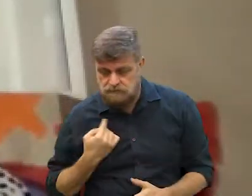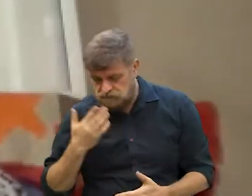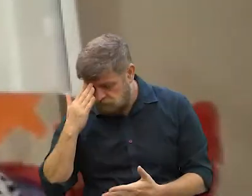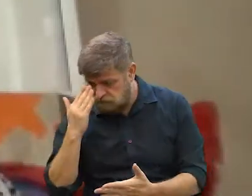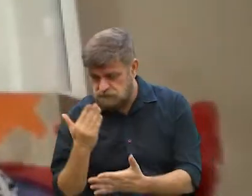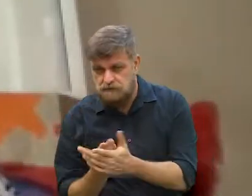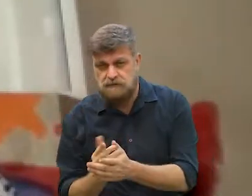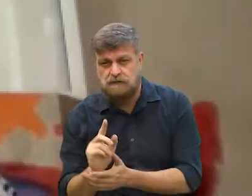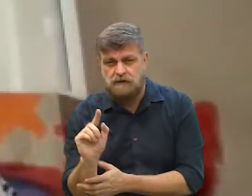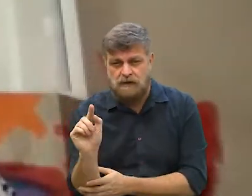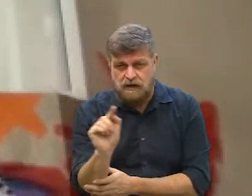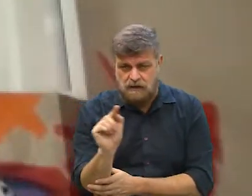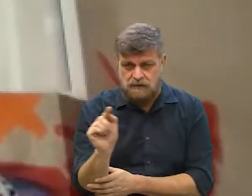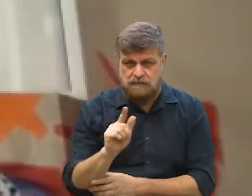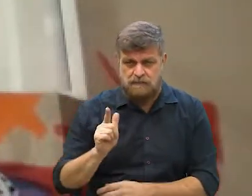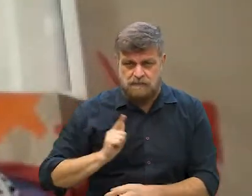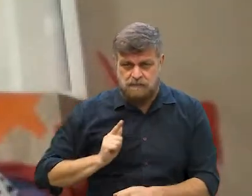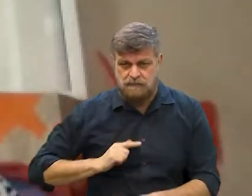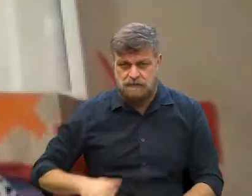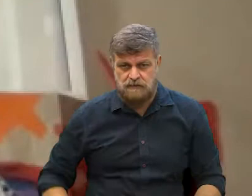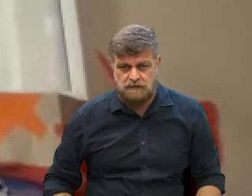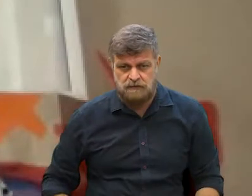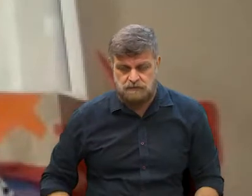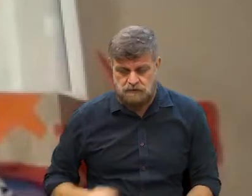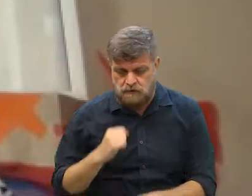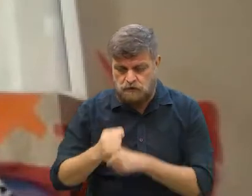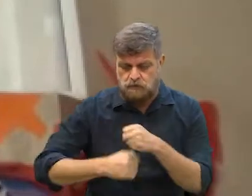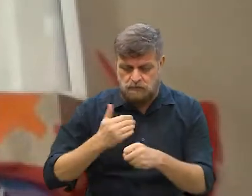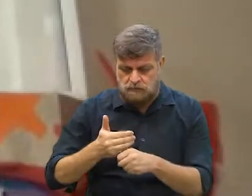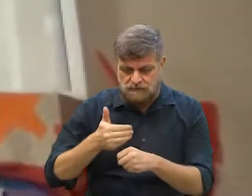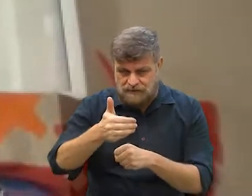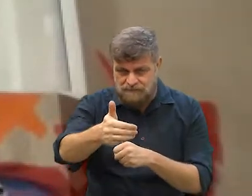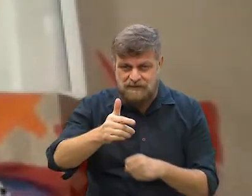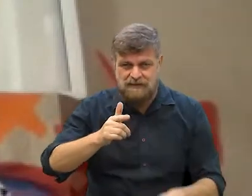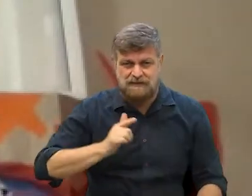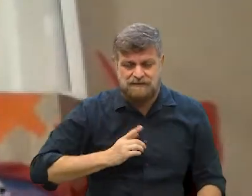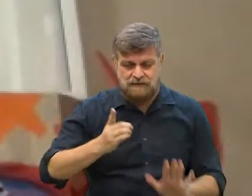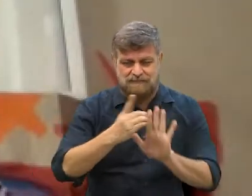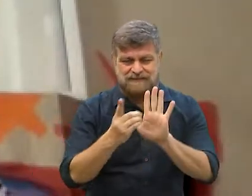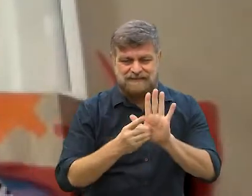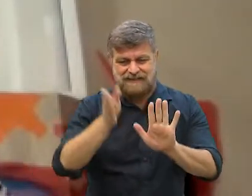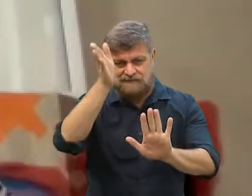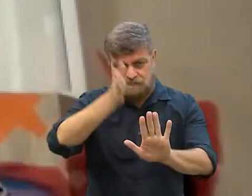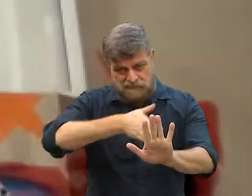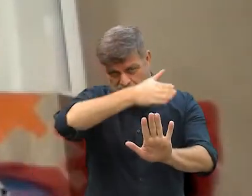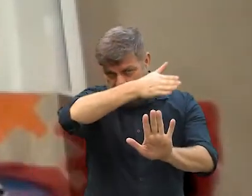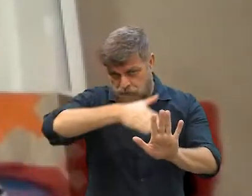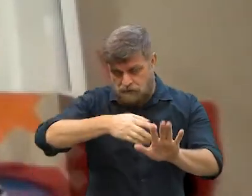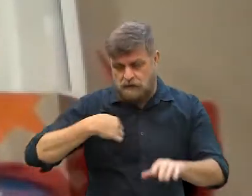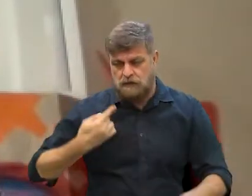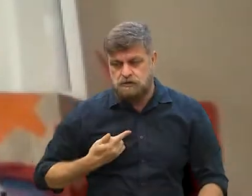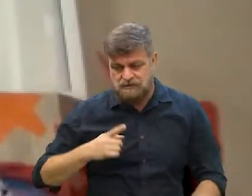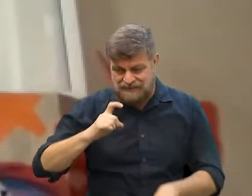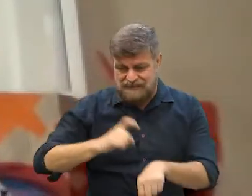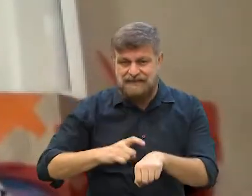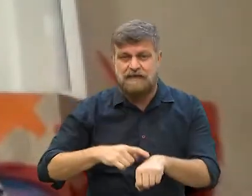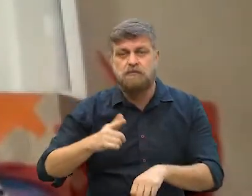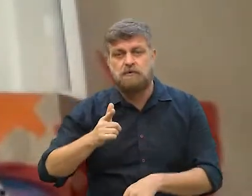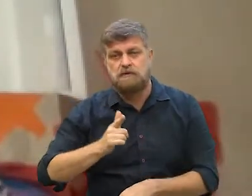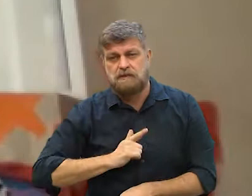acredita que a partir de o ano que vem com a queda deste decreto a gente tenha mais